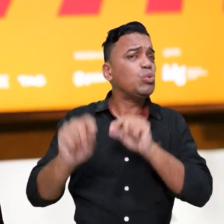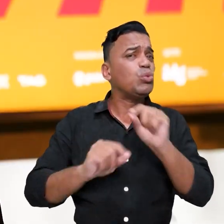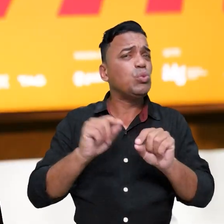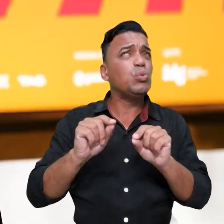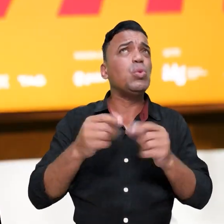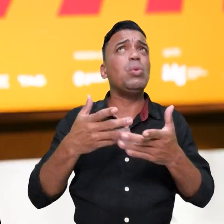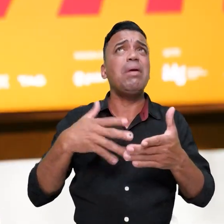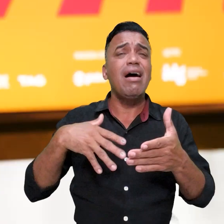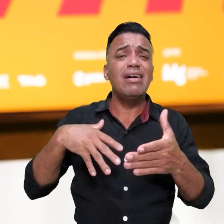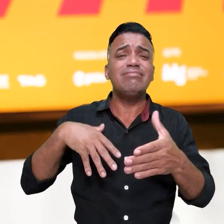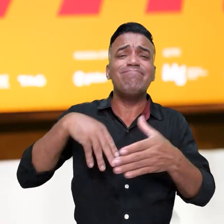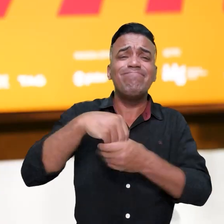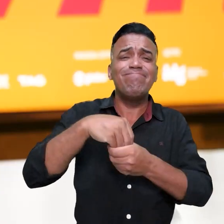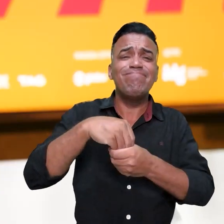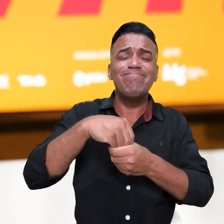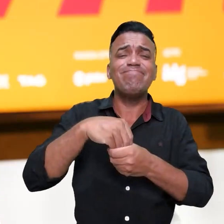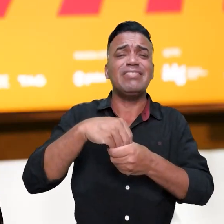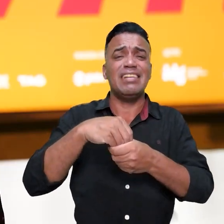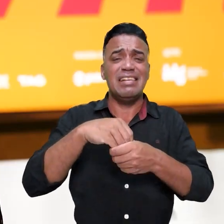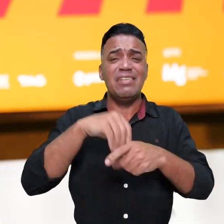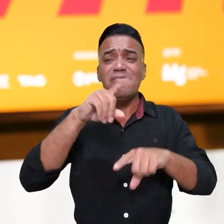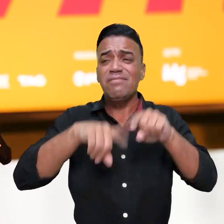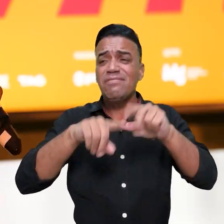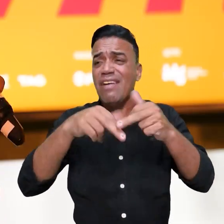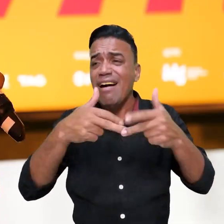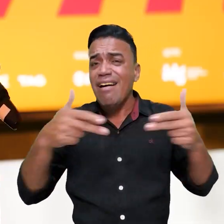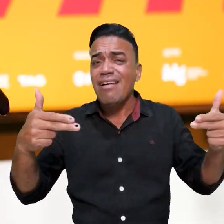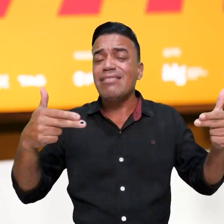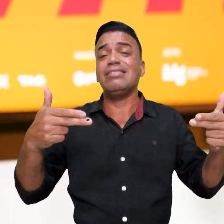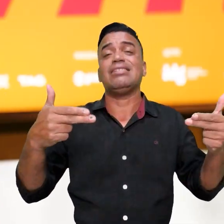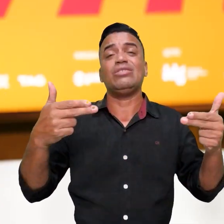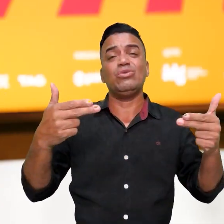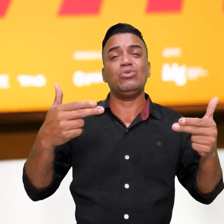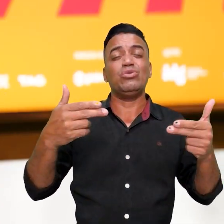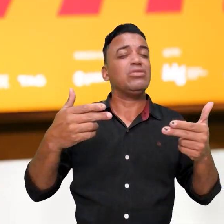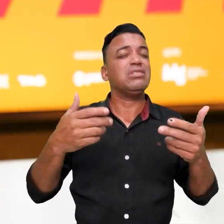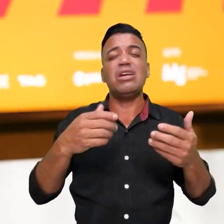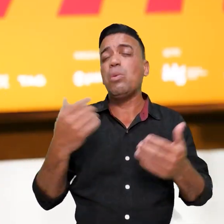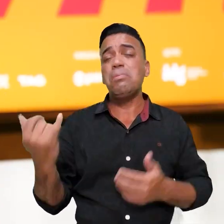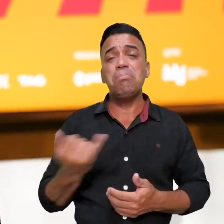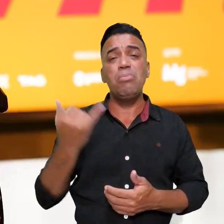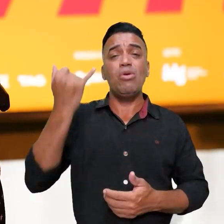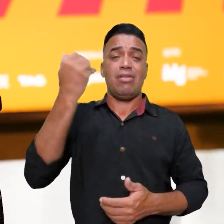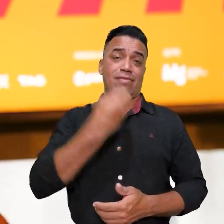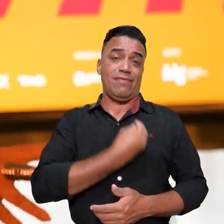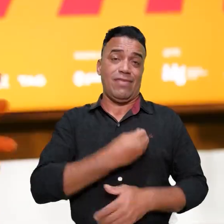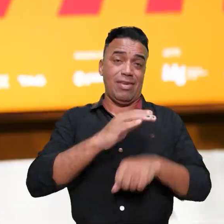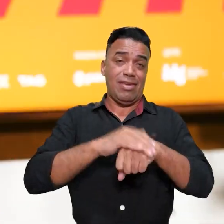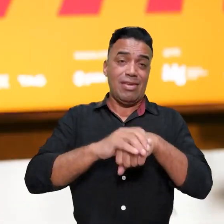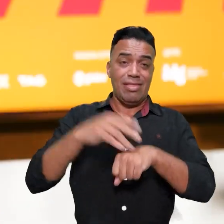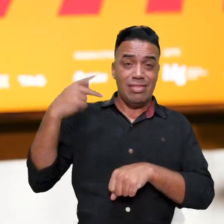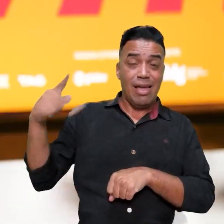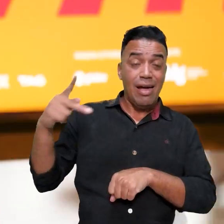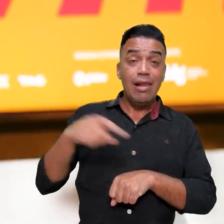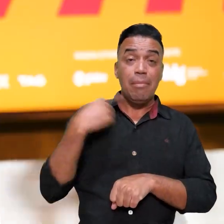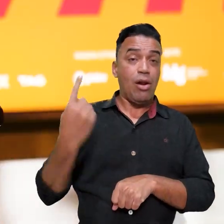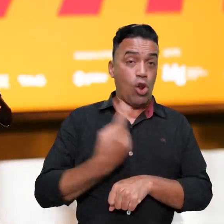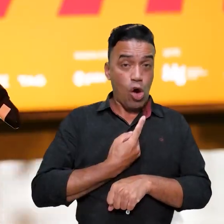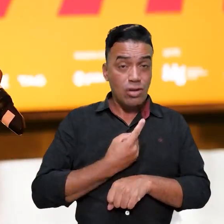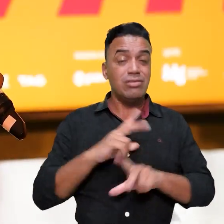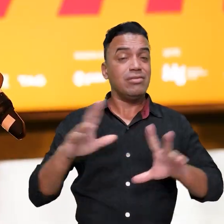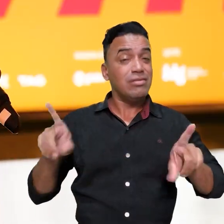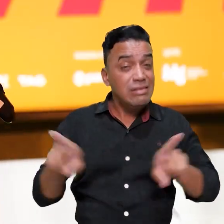para poder entrar dentro das coisas que realmente são um tesouro para ela e para todos nós,